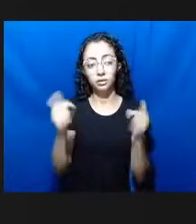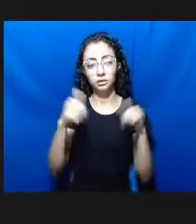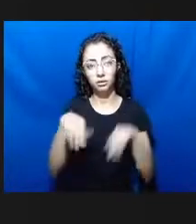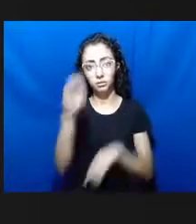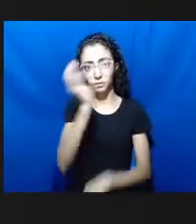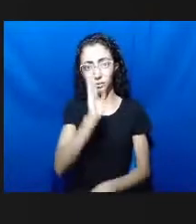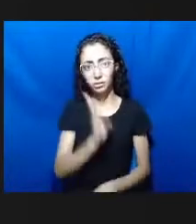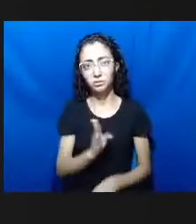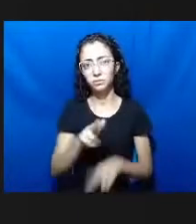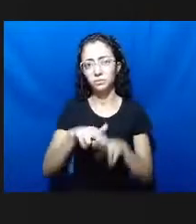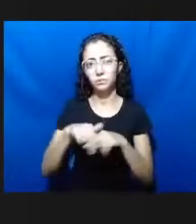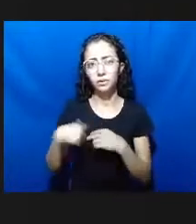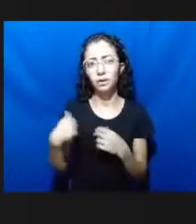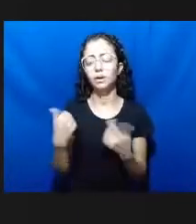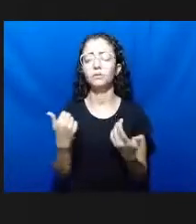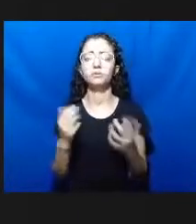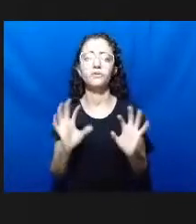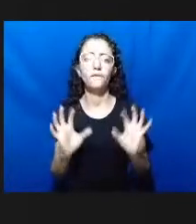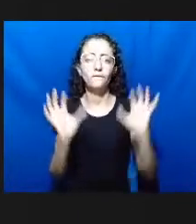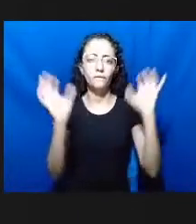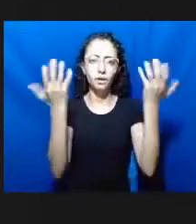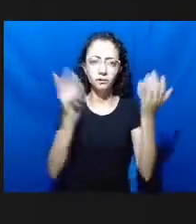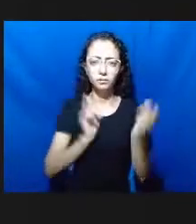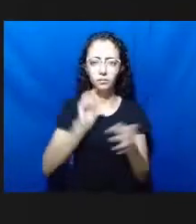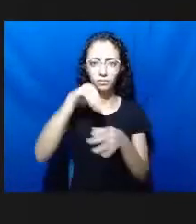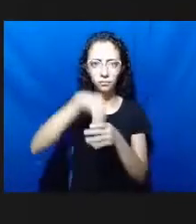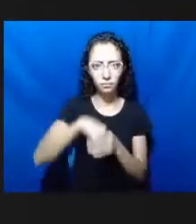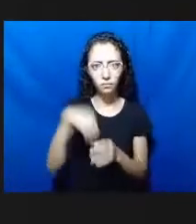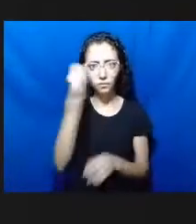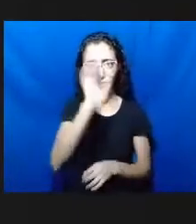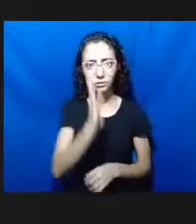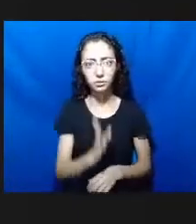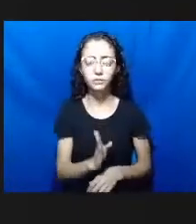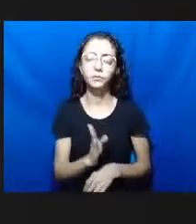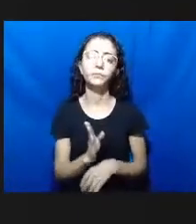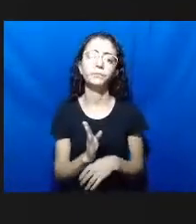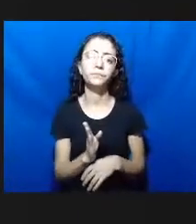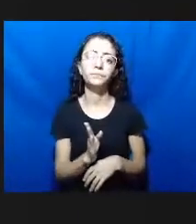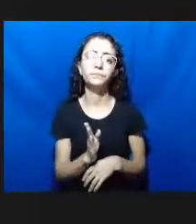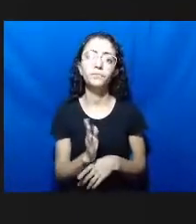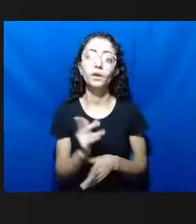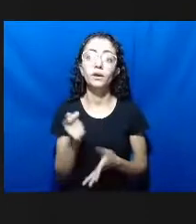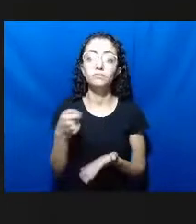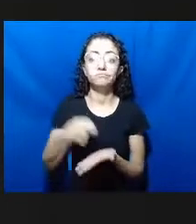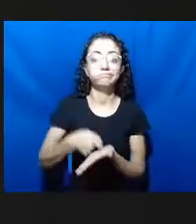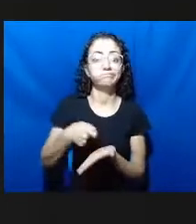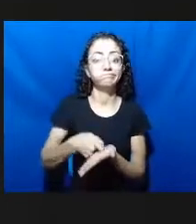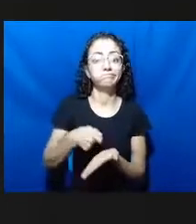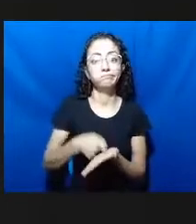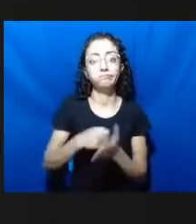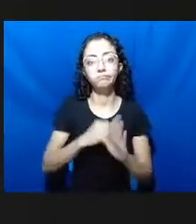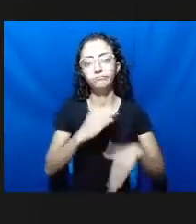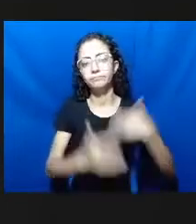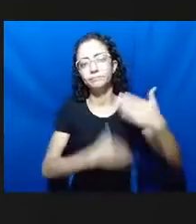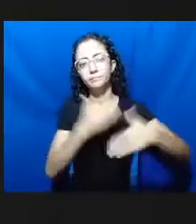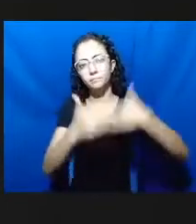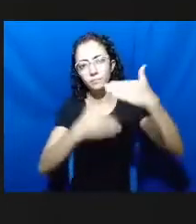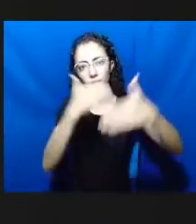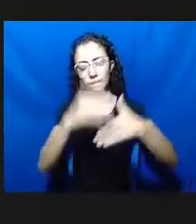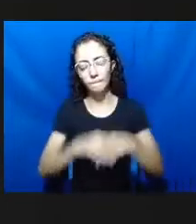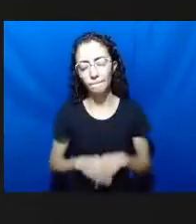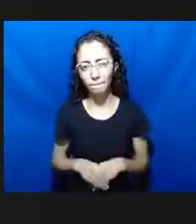e festas e tudo que ele está abrigando, está sendo obrigado a desenvolver. Então,